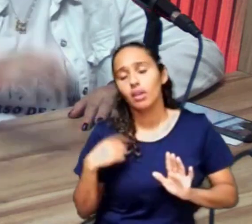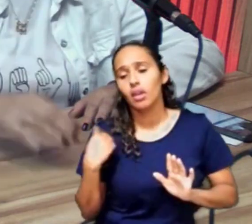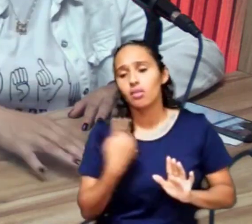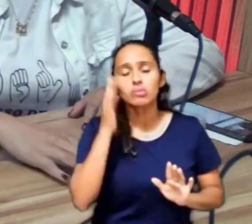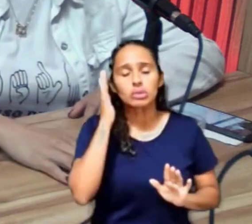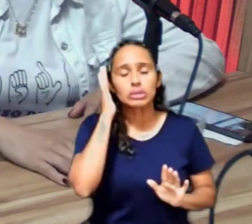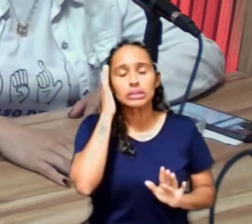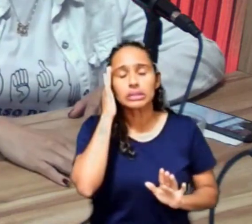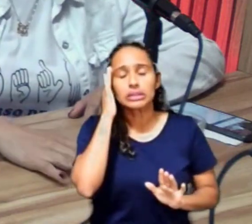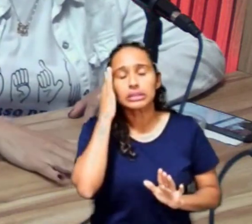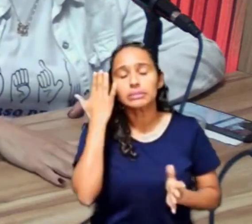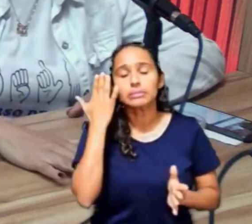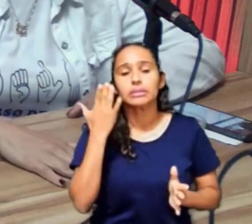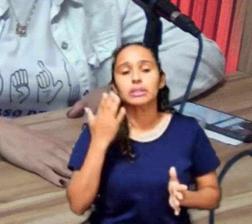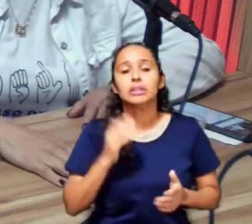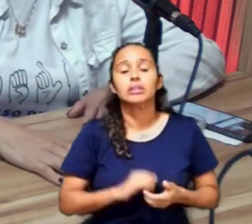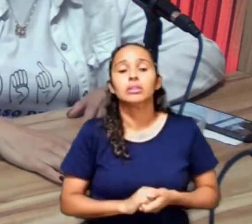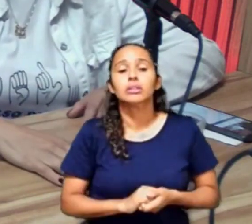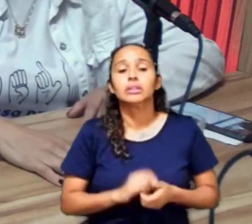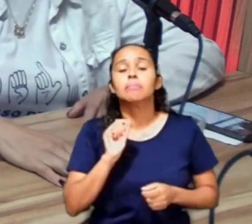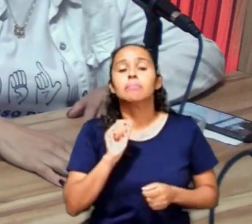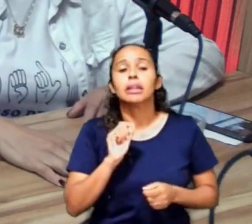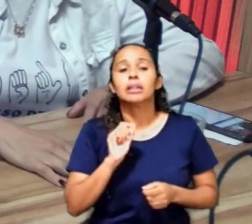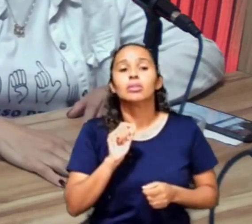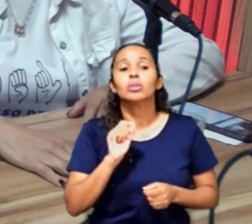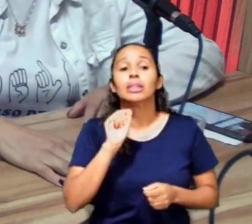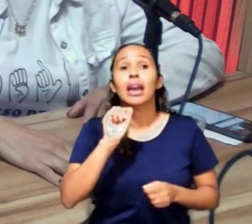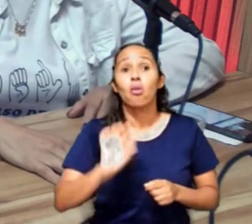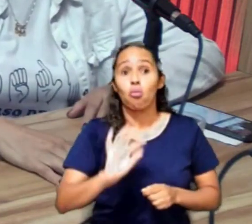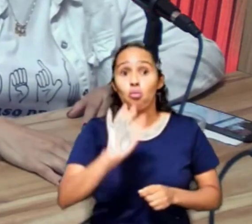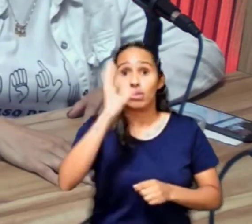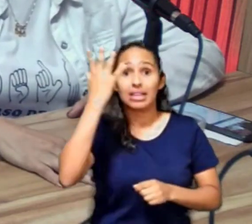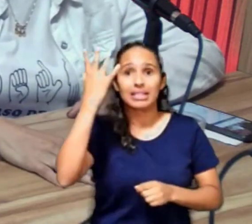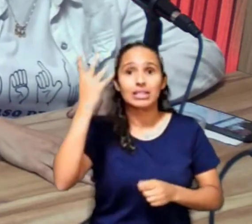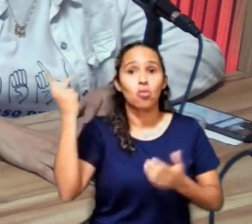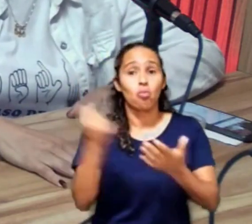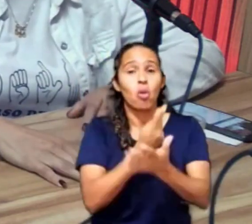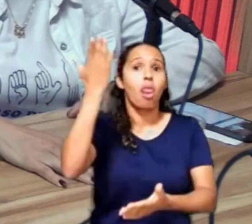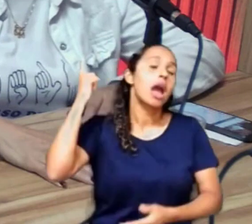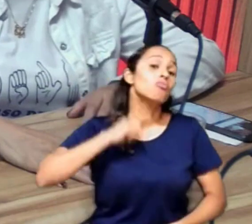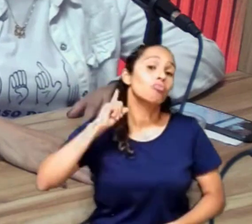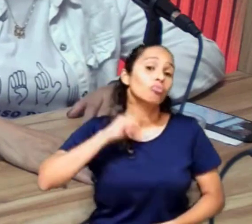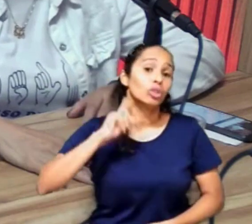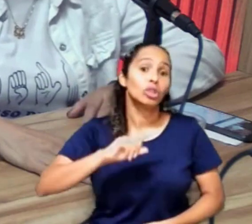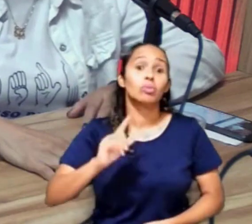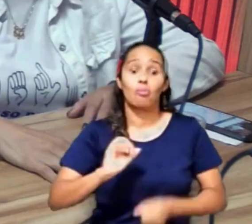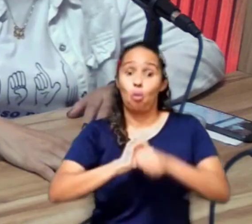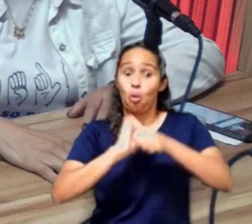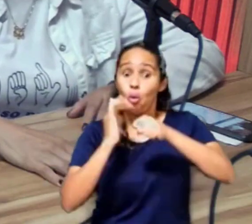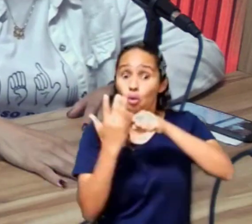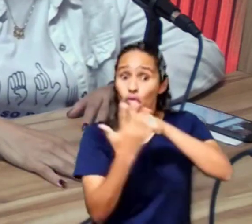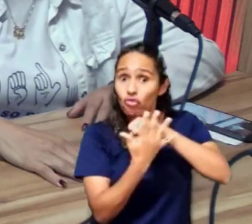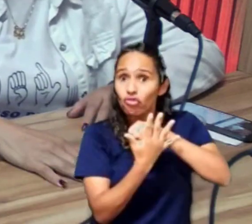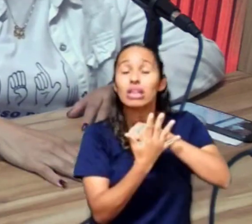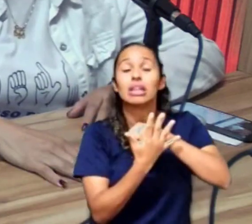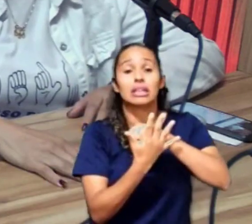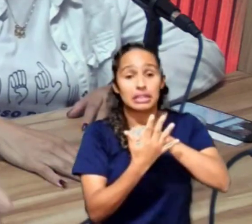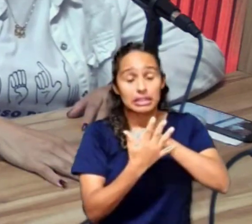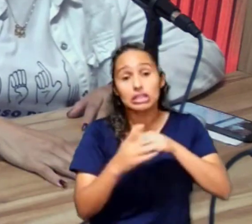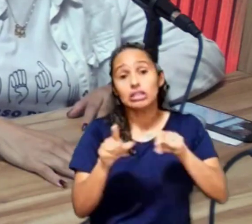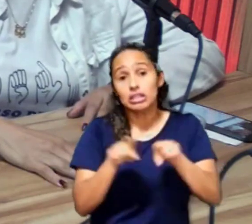respeito daquele desastre lá em Brumadinho, né? A própria Covid também, que muitos precisaram